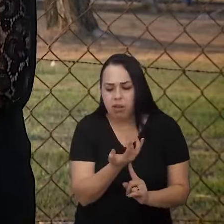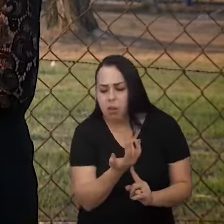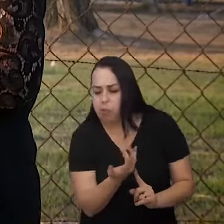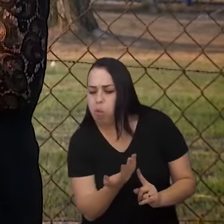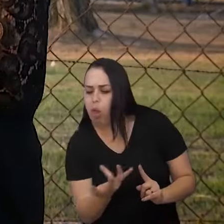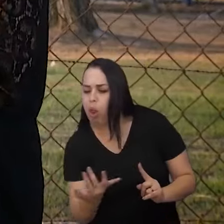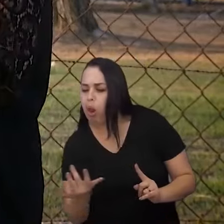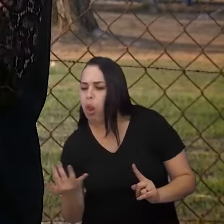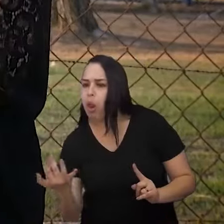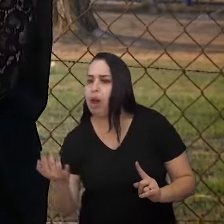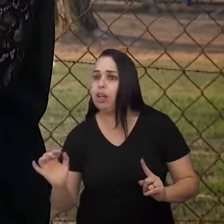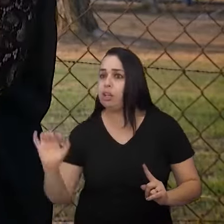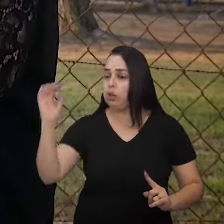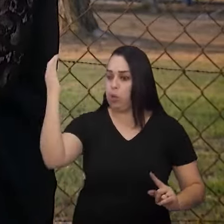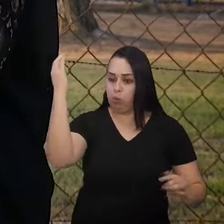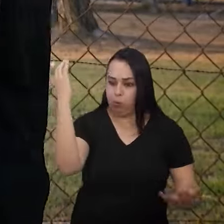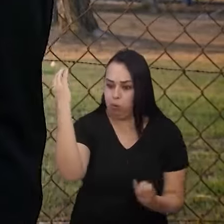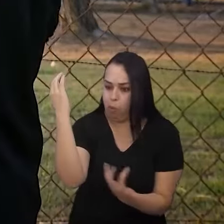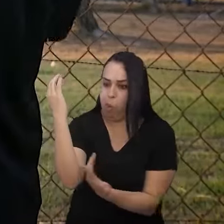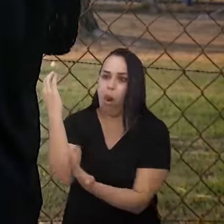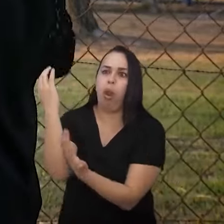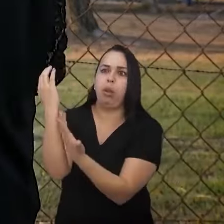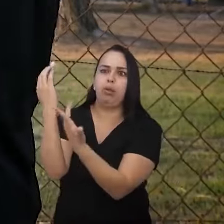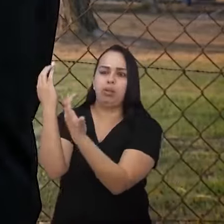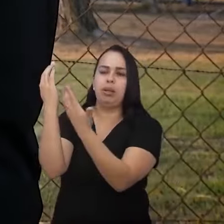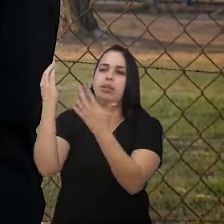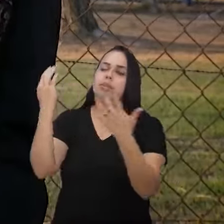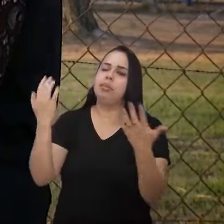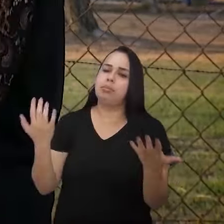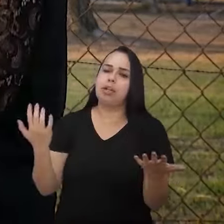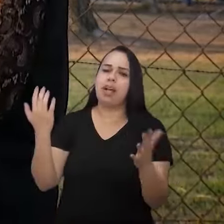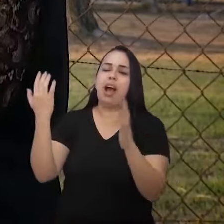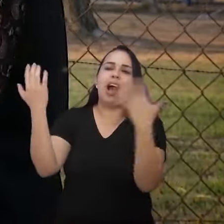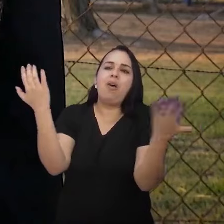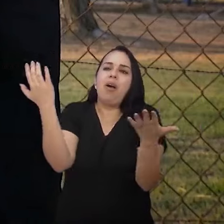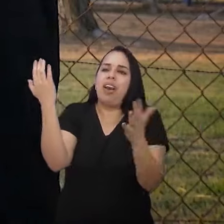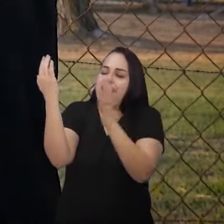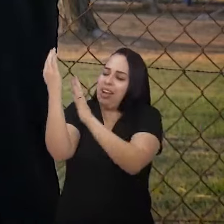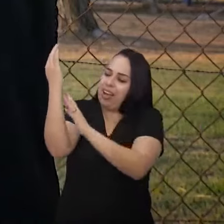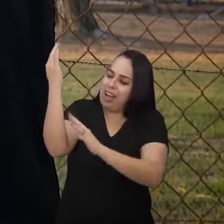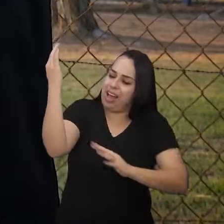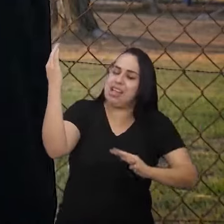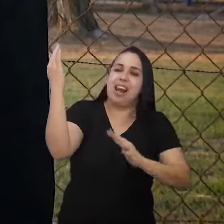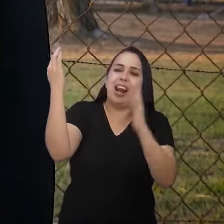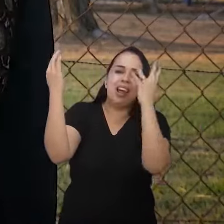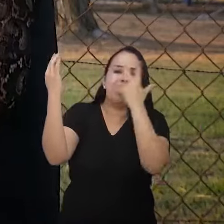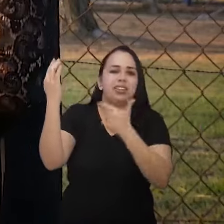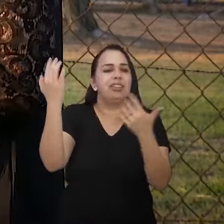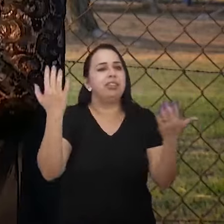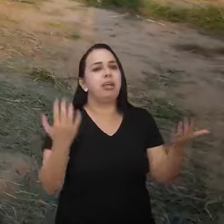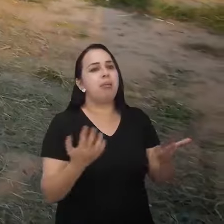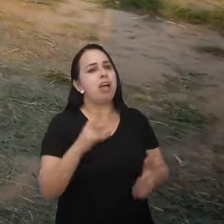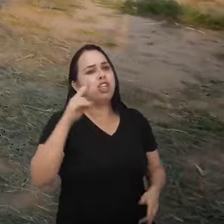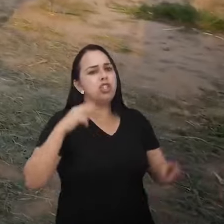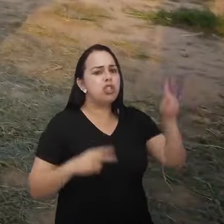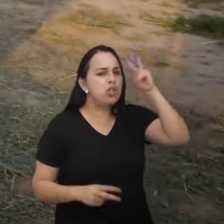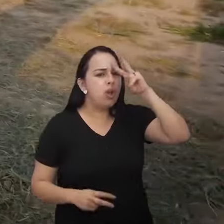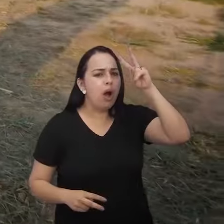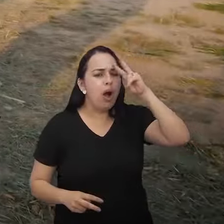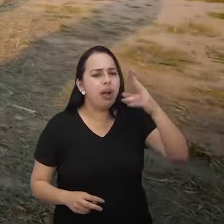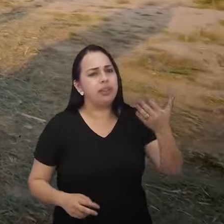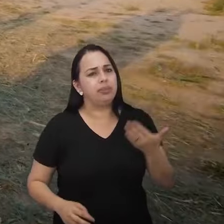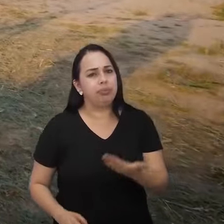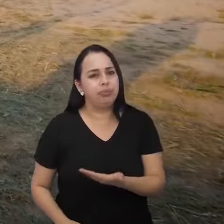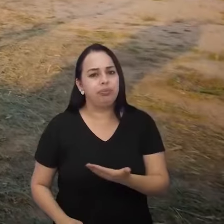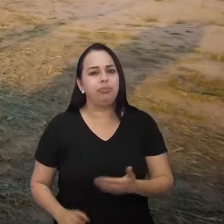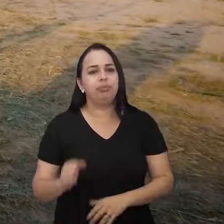no Jequitibá. Mas a história é linda, né? A saia dele ficou linda, não ficou? Ficou. O Jequitibá tem muita história. E além do